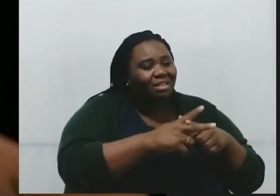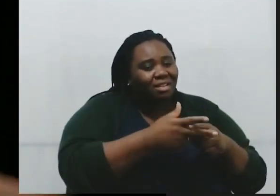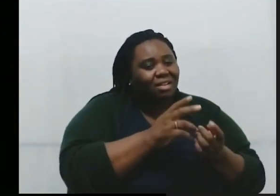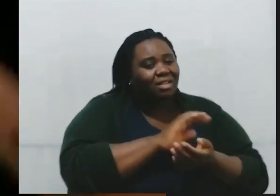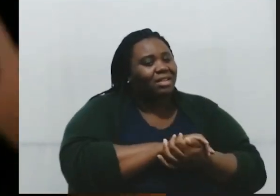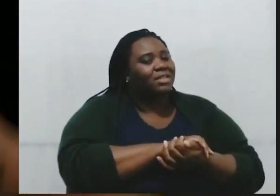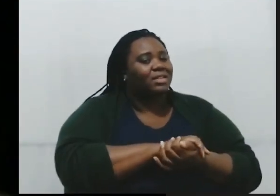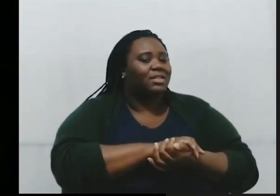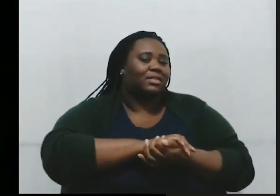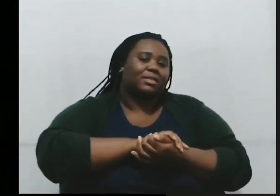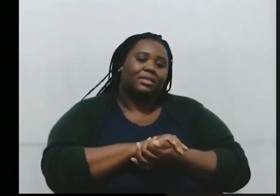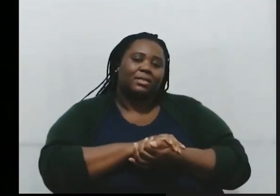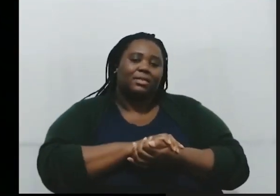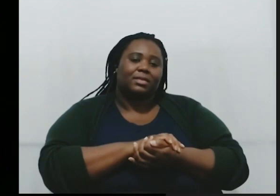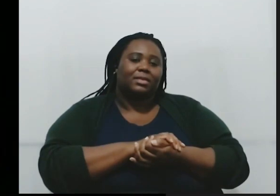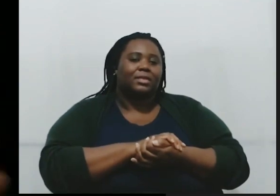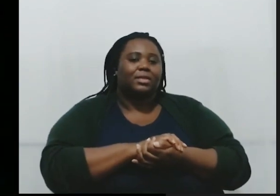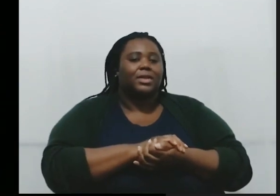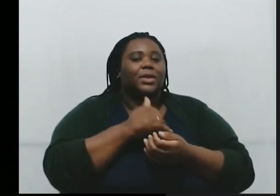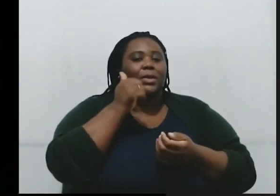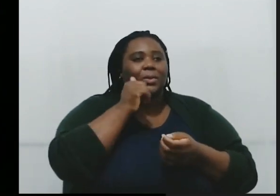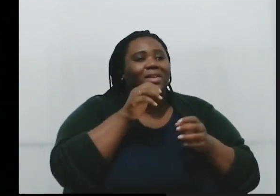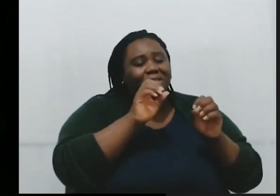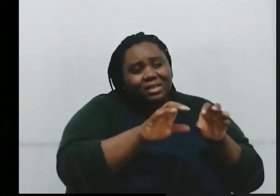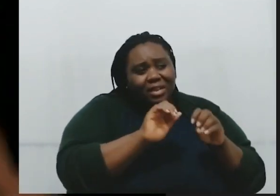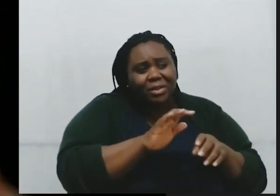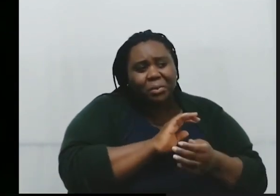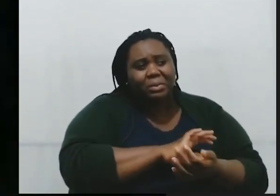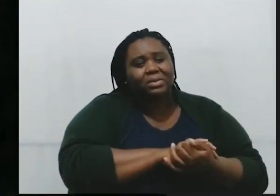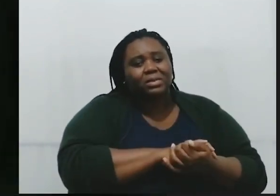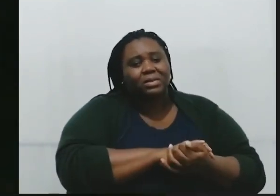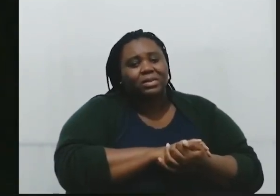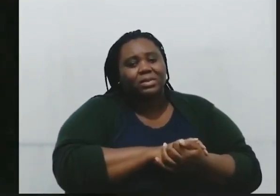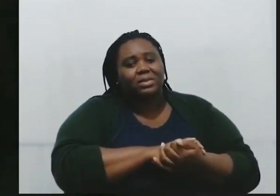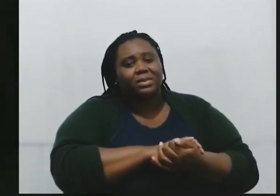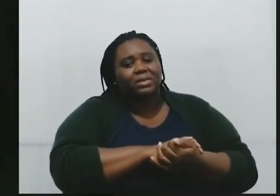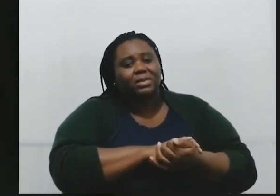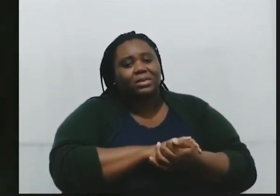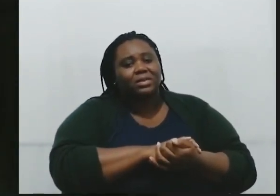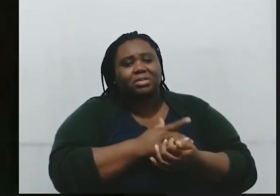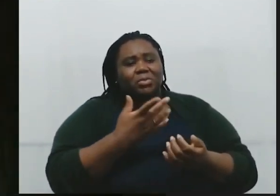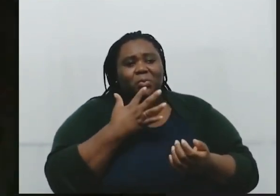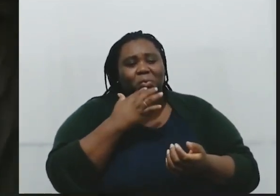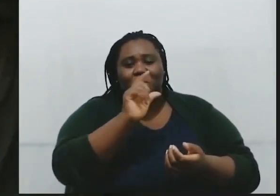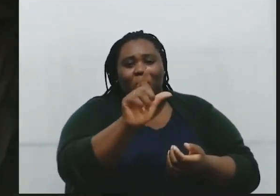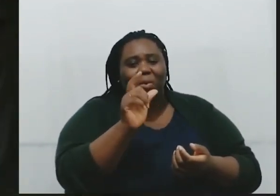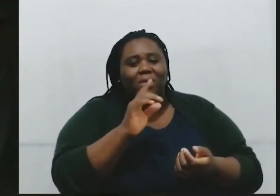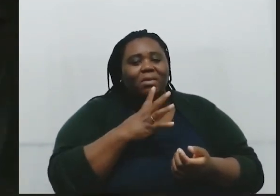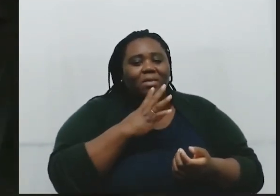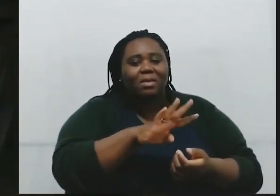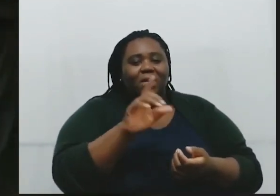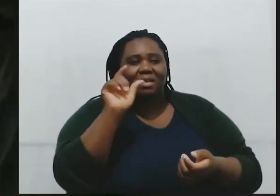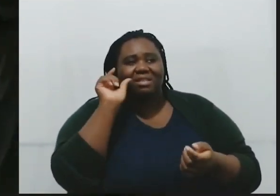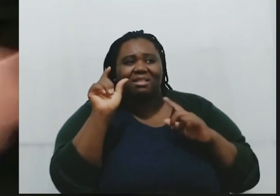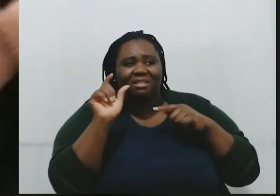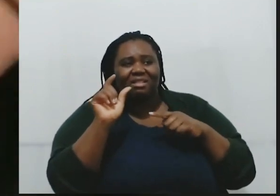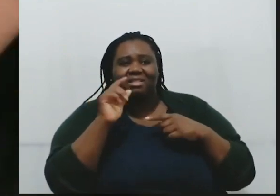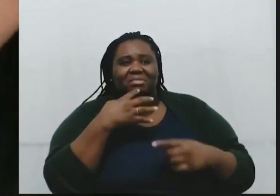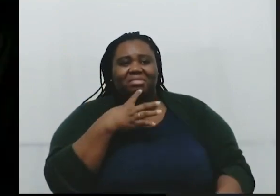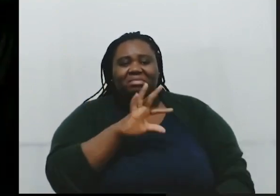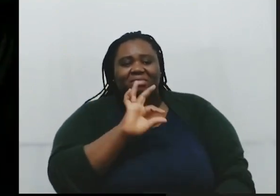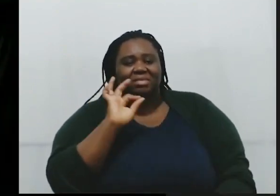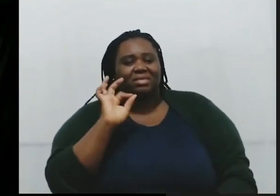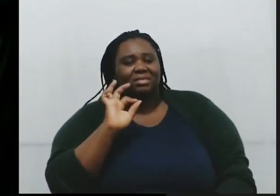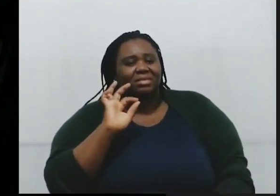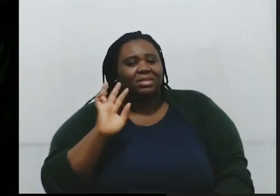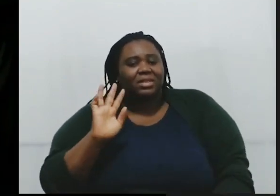é ótimo, né? Que aí dá um start ali para opa. Então, acho que vamos nos juntar para discutir sobre isso, para partilhar. E a gente tem feito isso, assim.